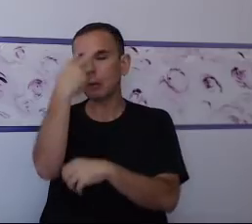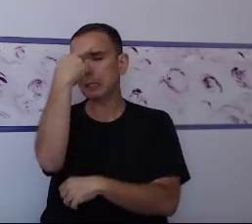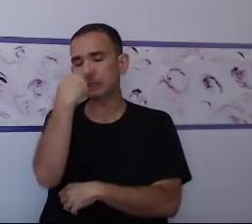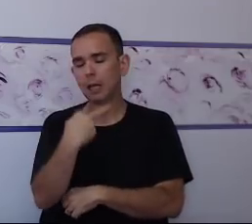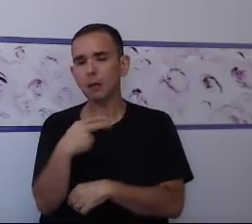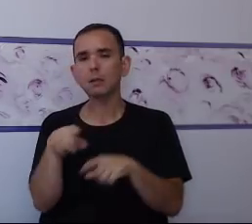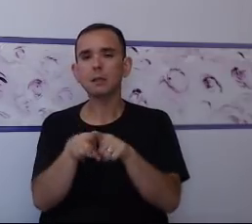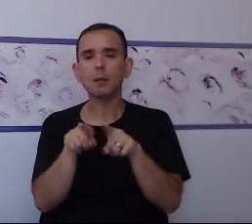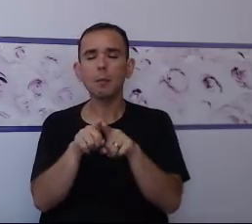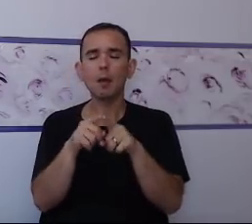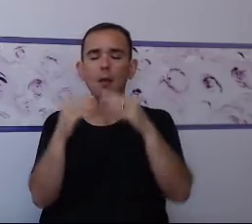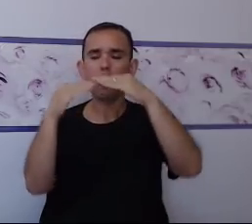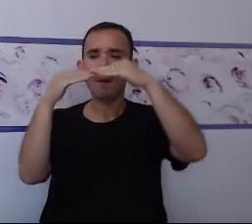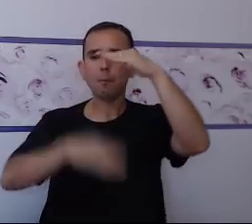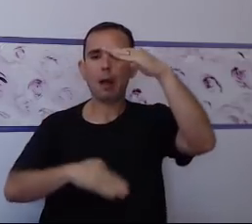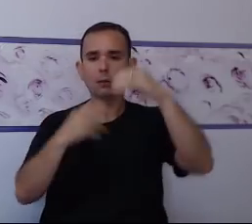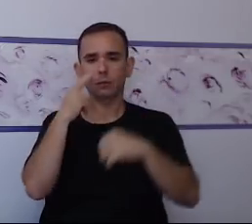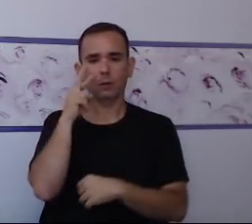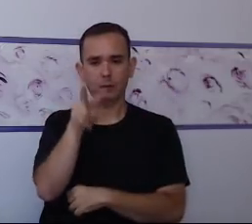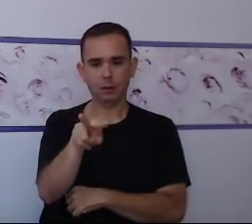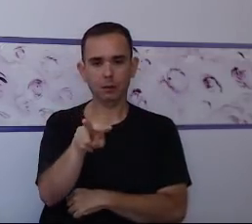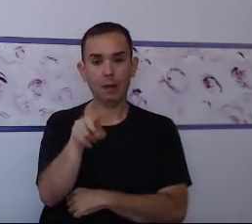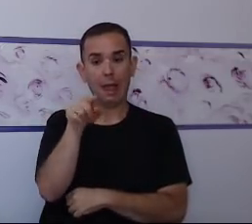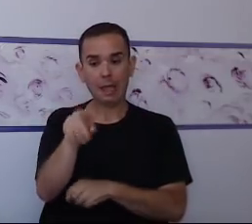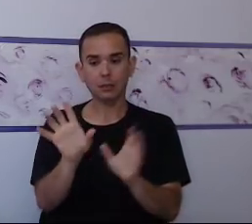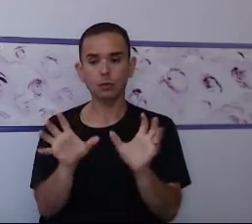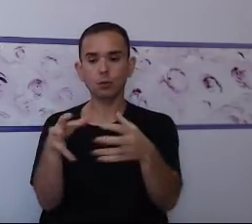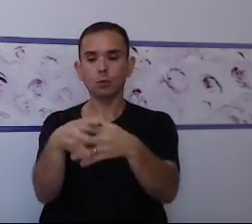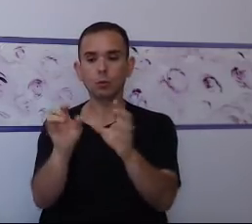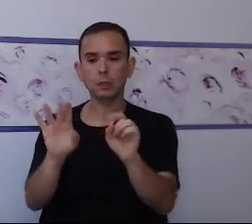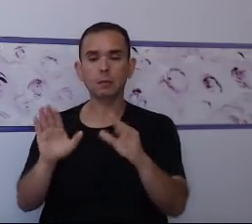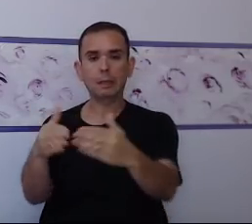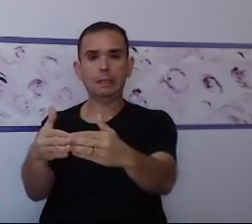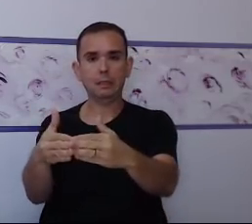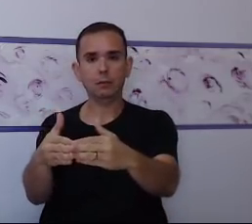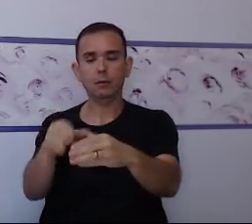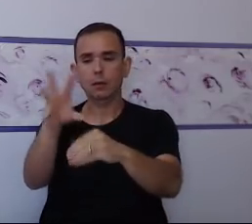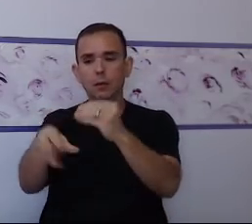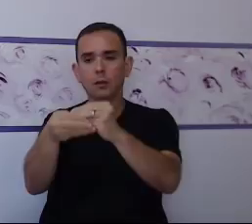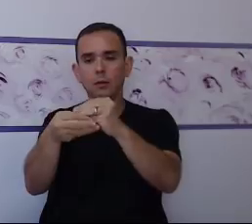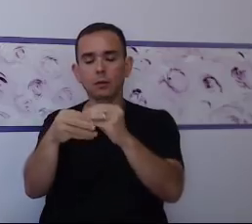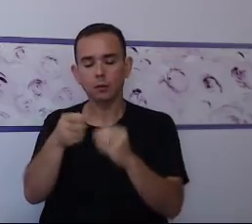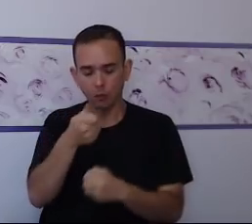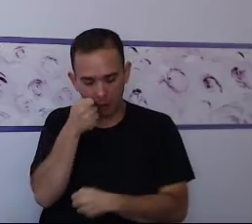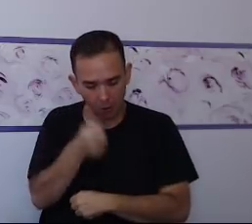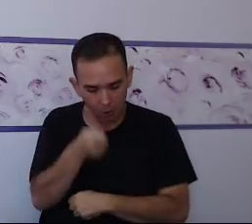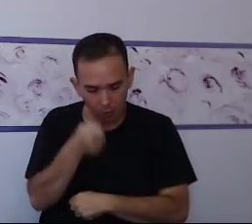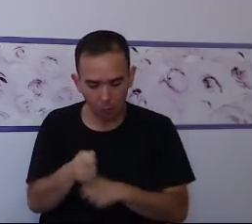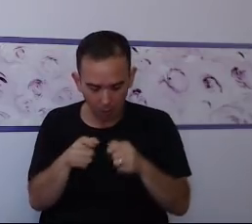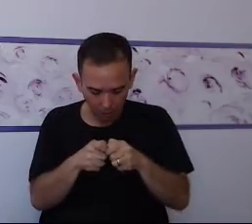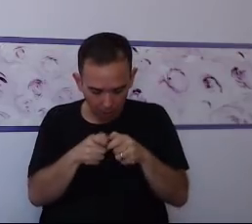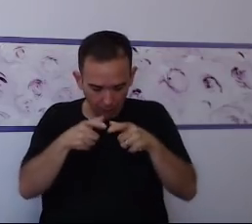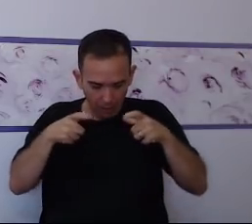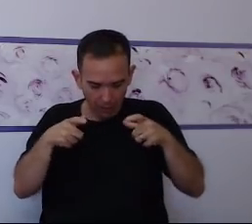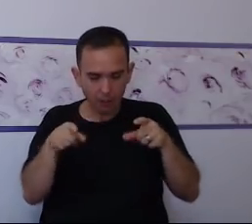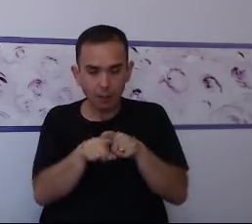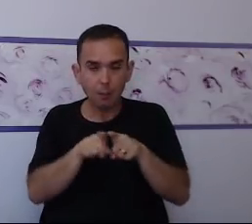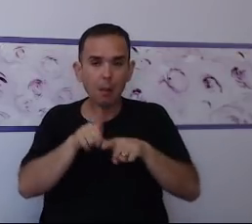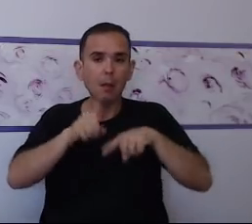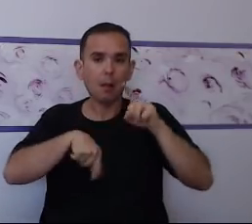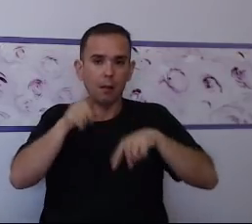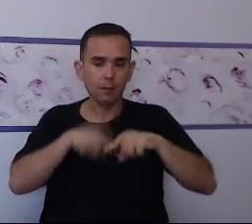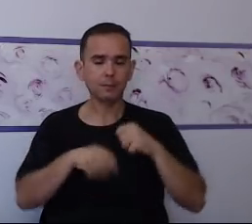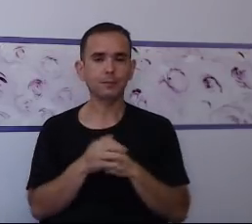visão subnormal. Auxílios para esse grupo específico inclui lupas, lentes e